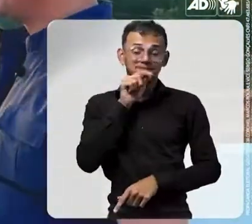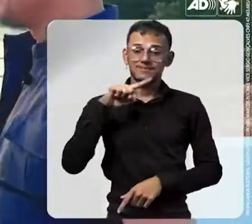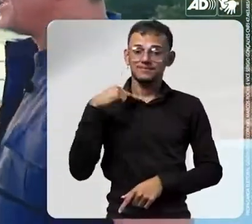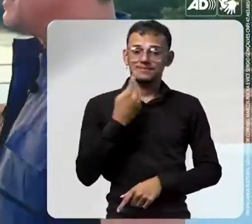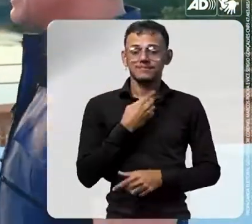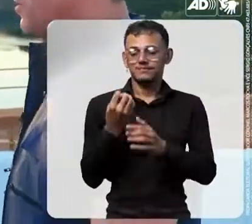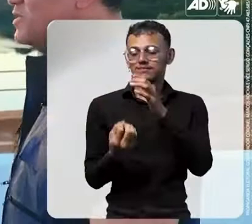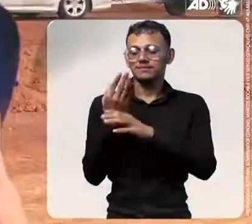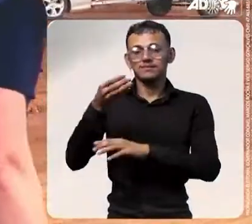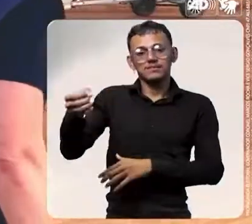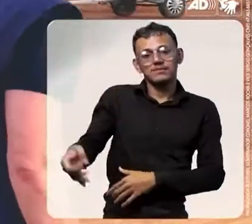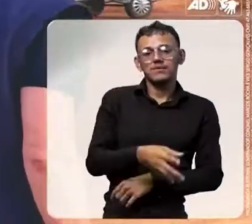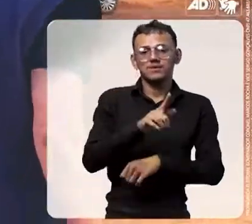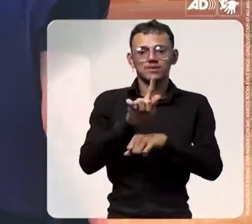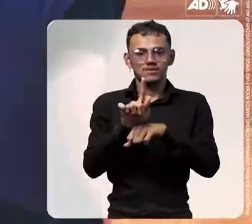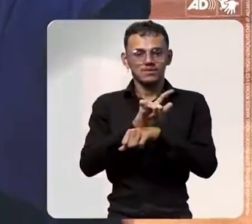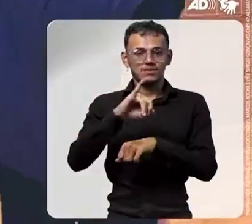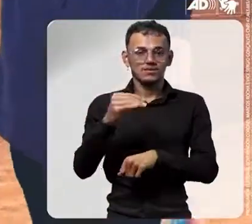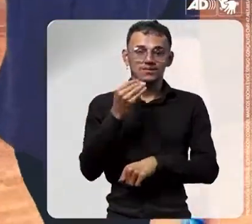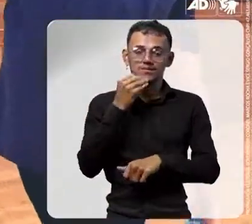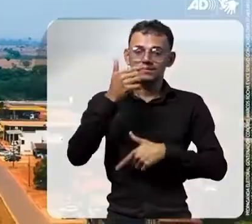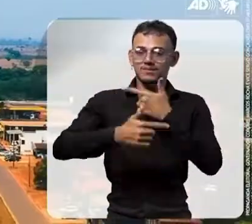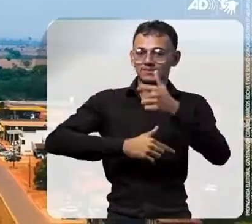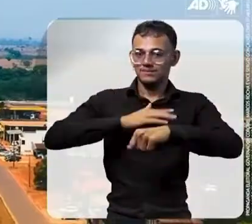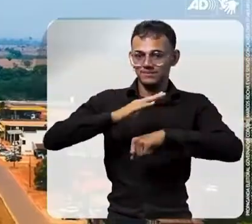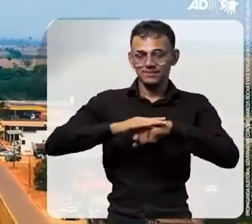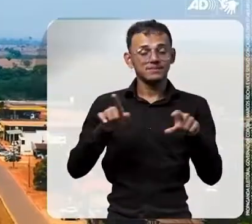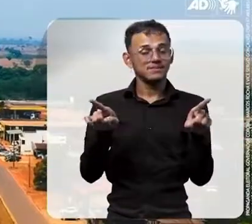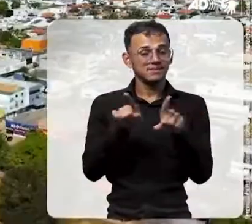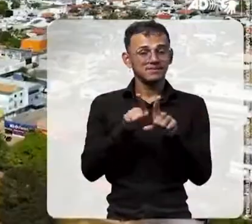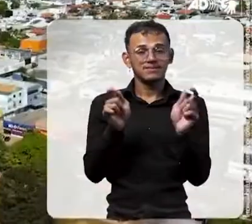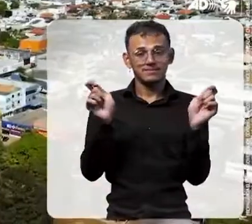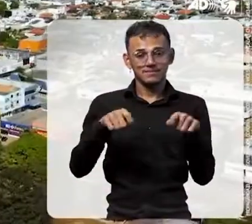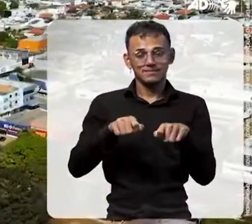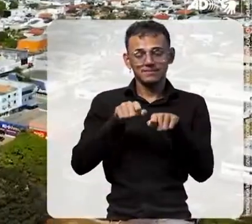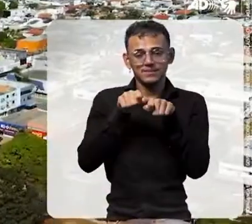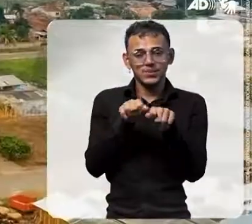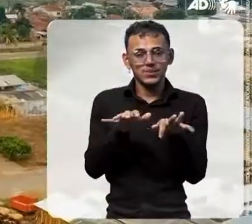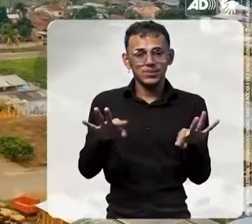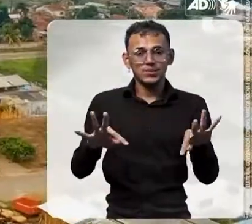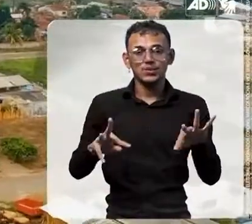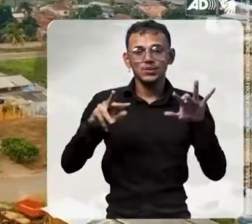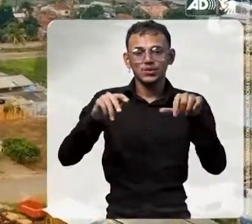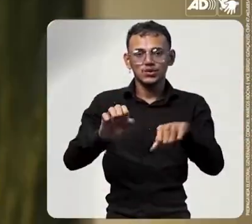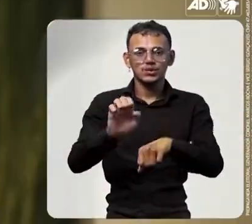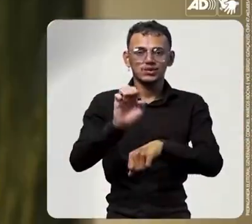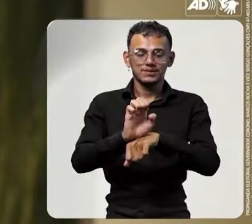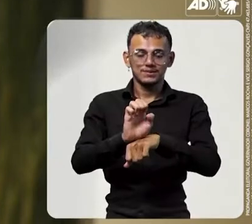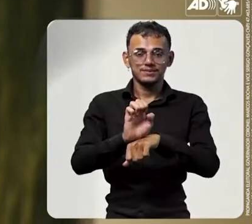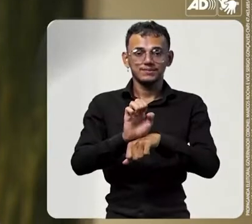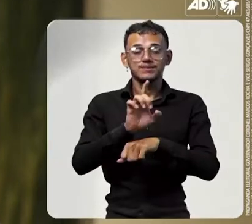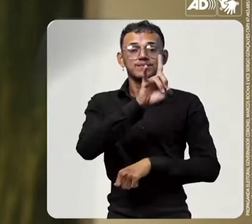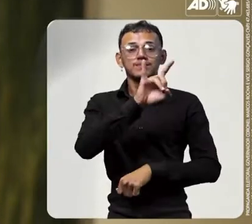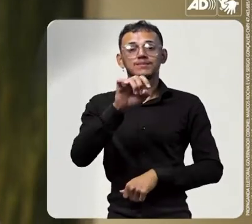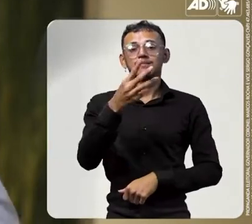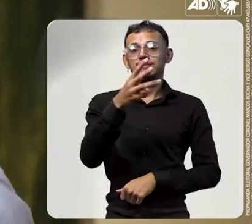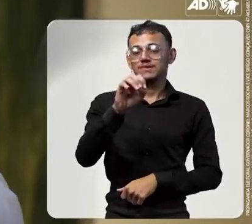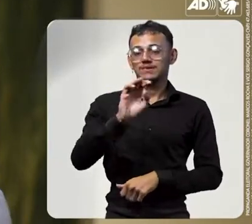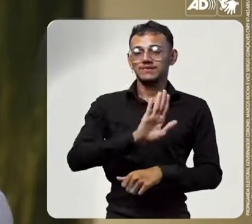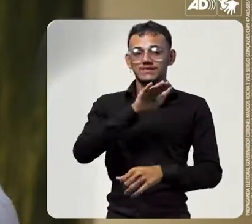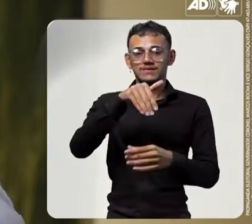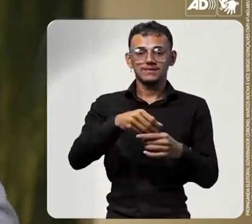nova gestão de oportunidades e serviços, chegando a todas as regiões do nosso estado. Dia 30,